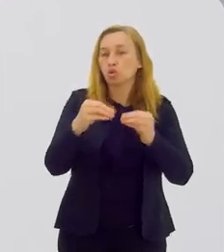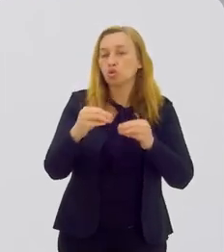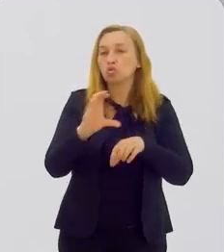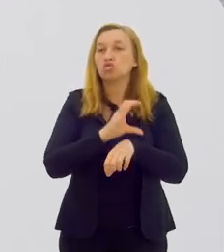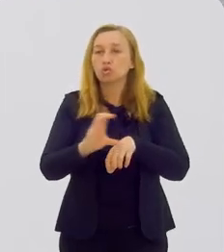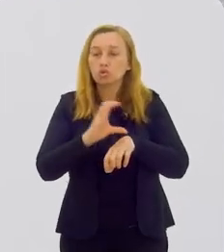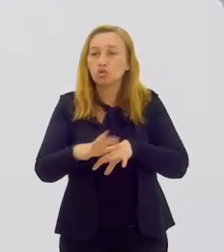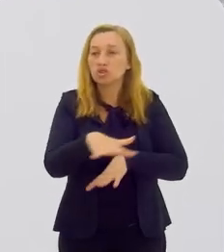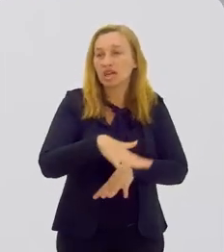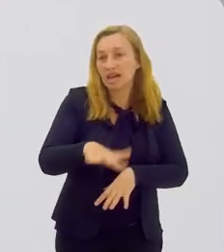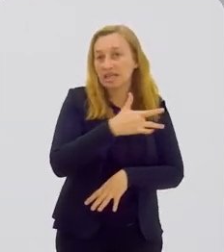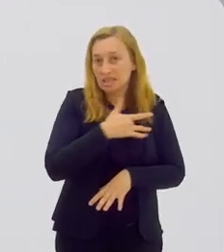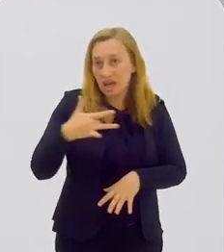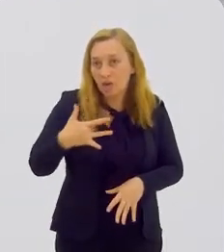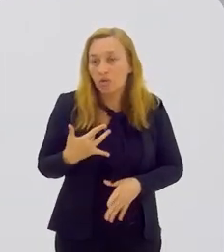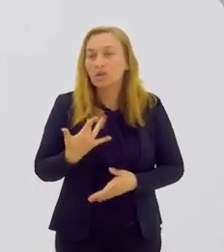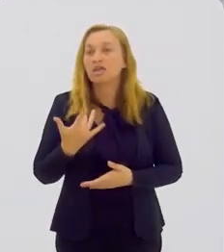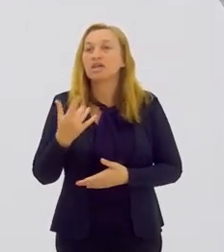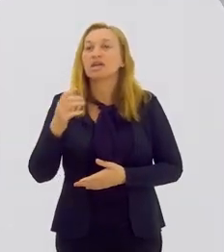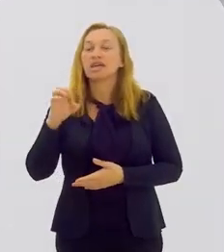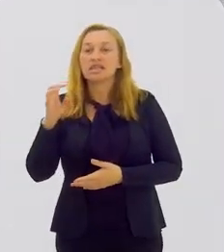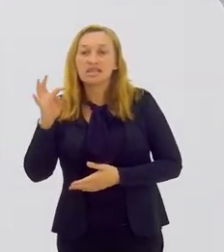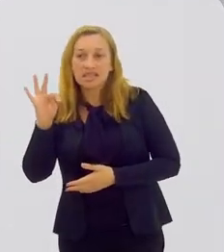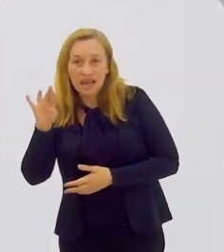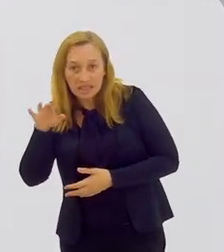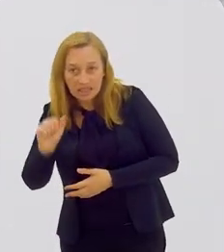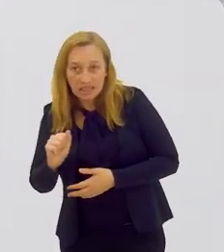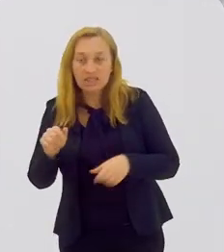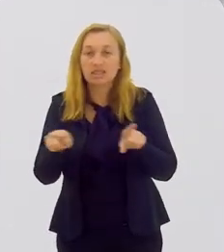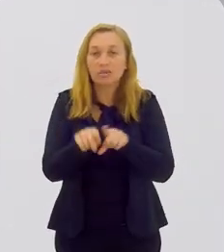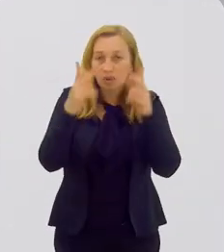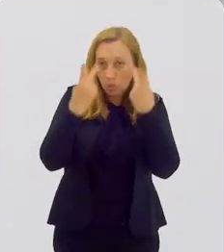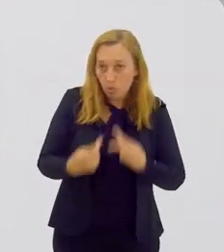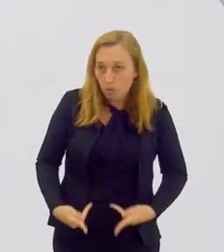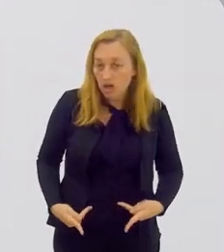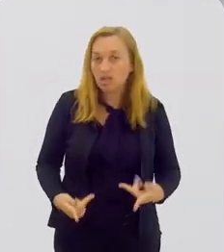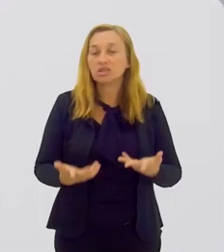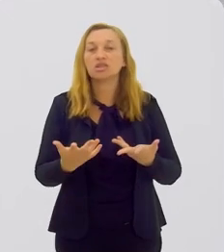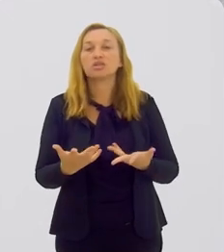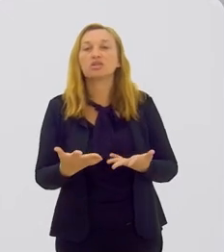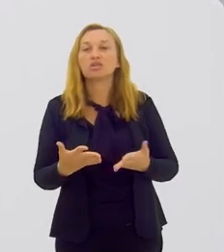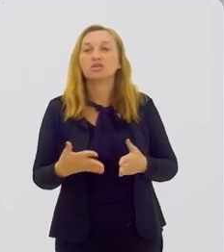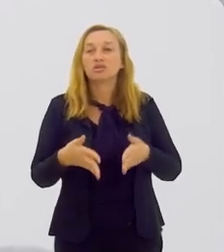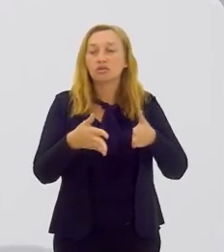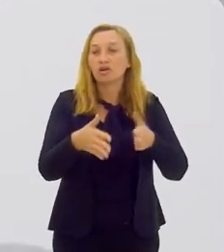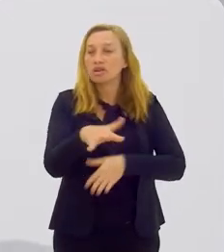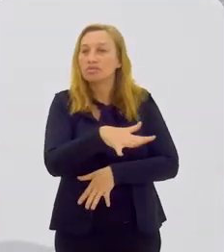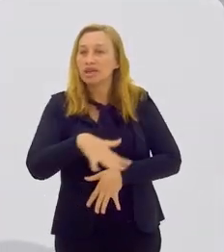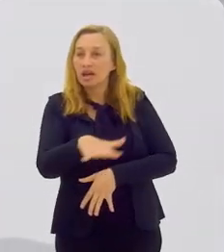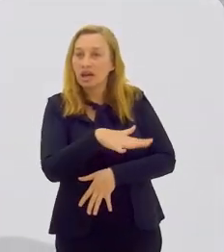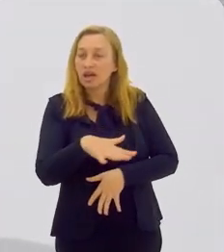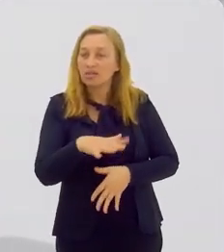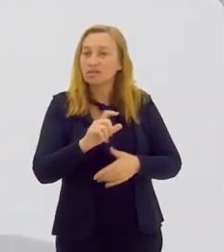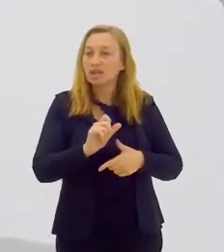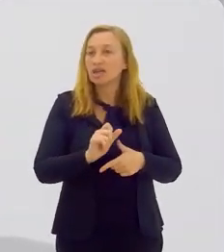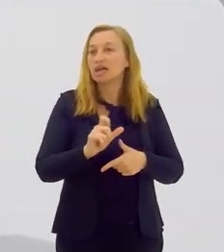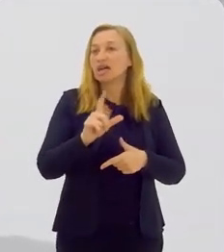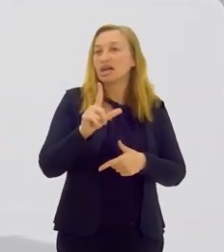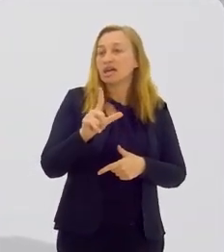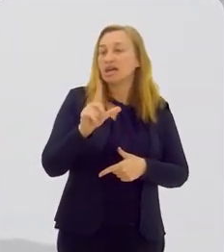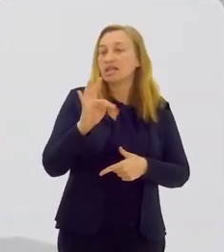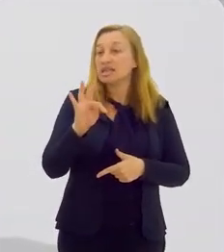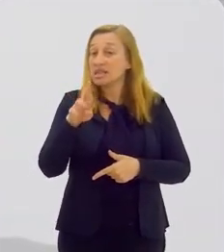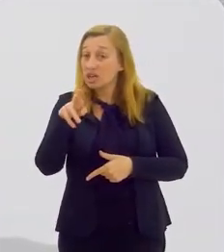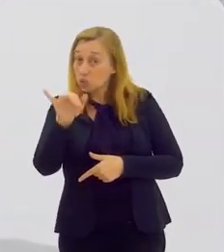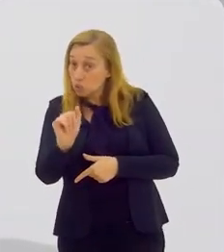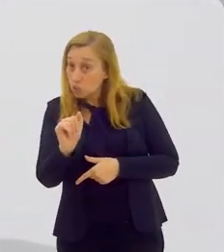temos todos os cursos da área da saúde, da área das exatas, da área das humanas, né? Com destaque aí para a área das